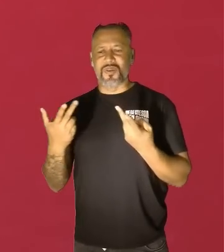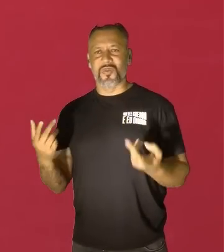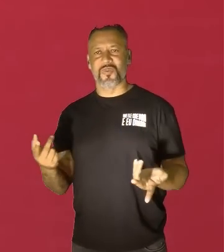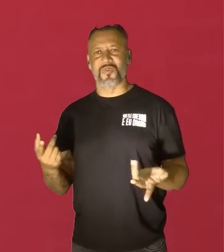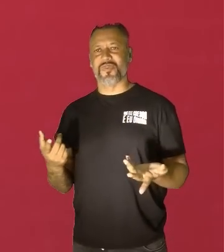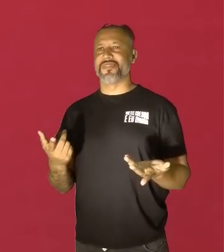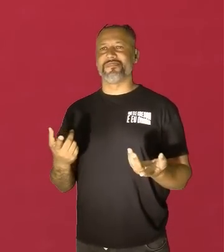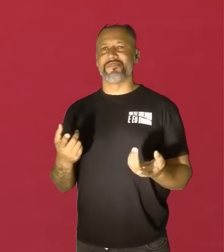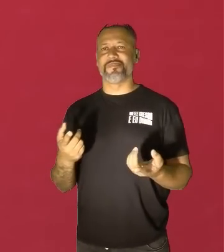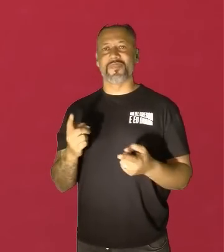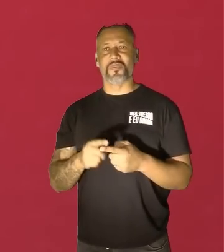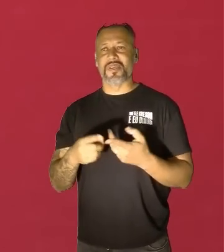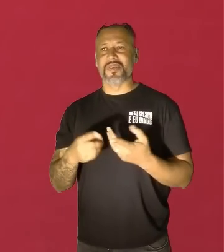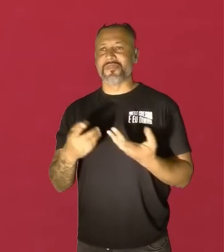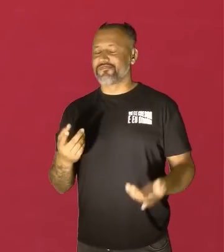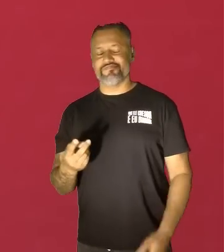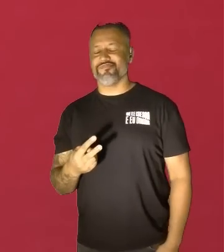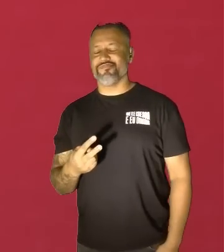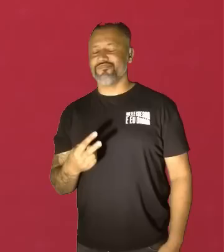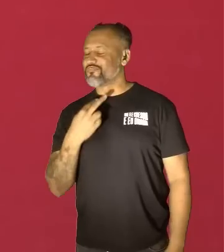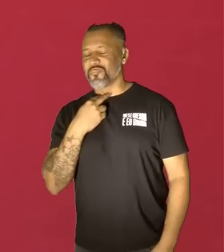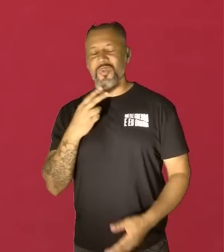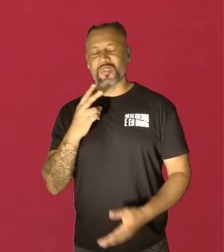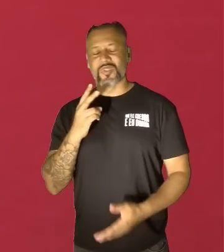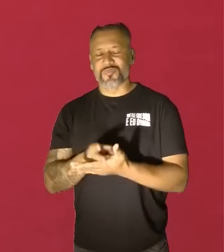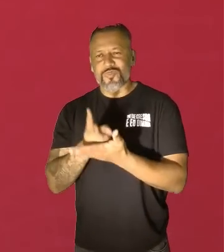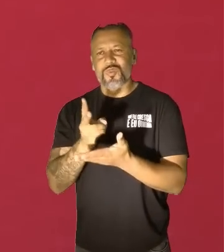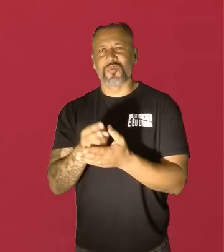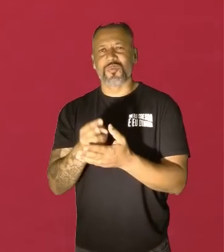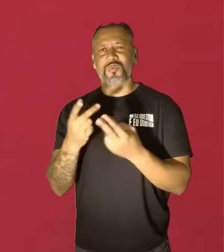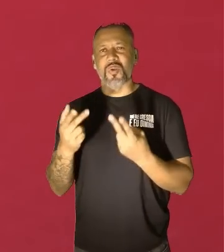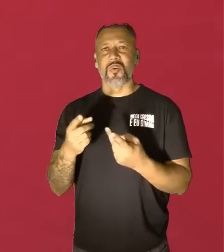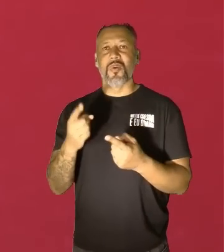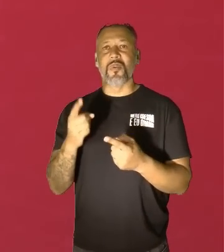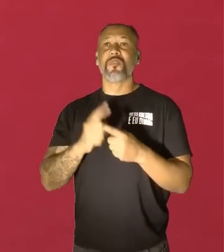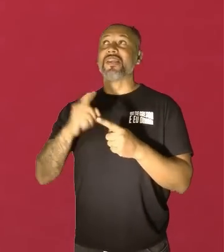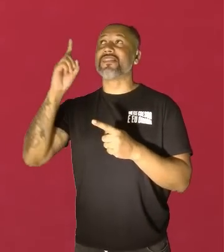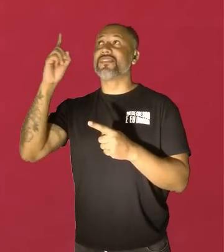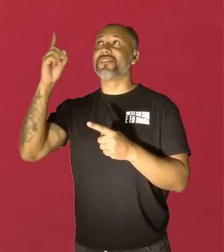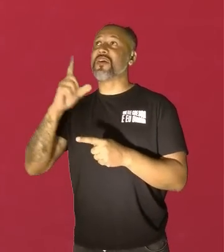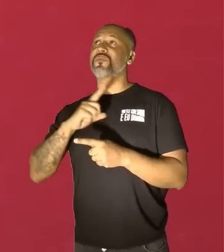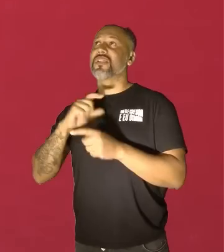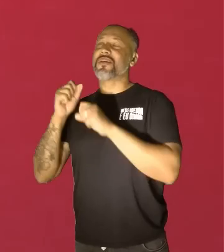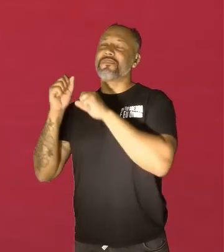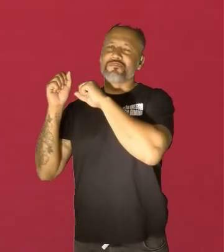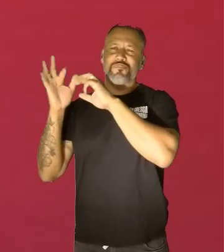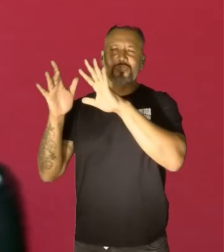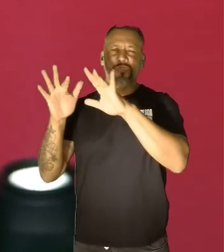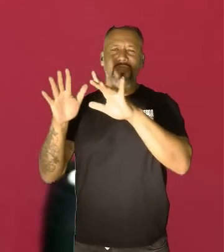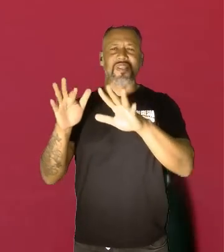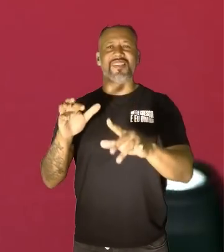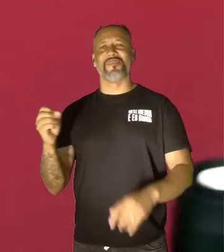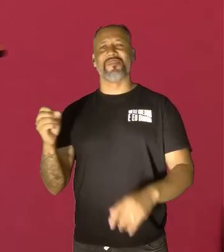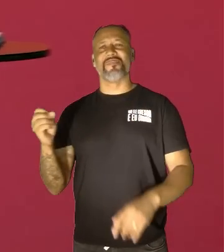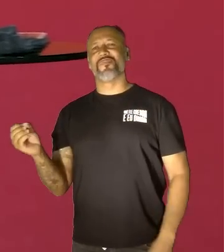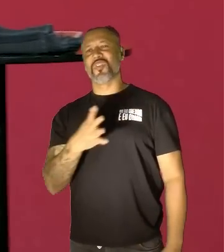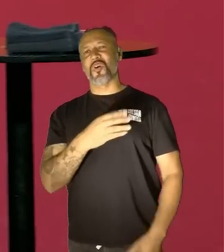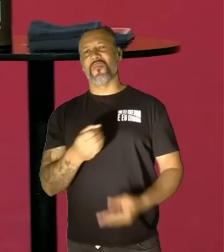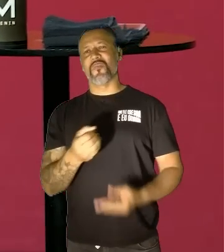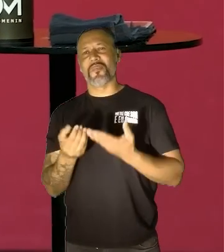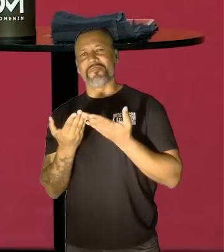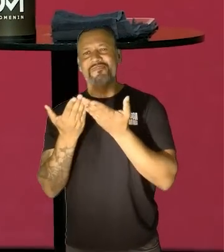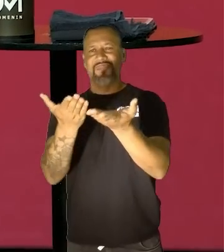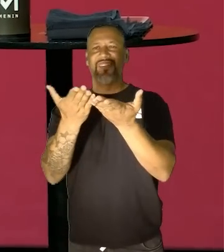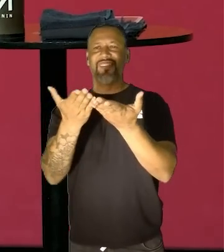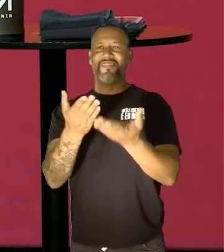desapega daquilo que não funciona mais para você. Vai, sempre haverá destino, sempre haverá propósito, mas tem coisas que não